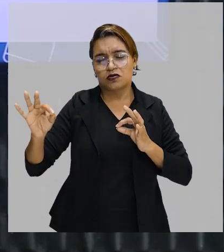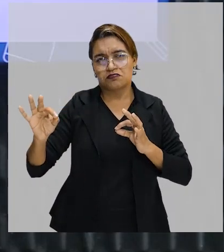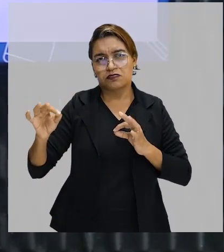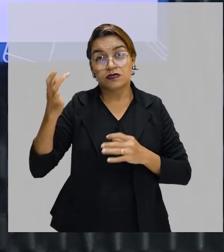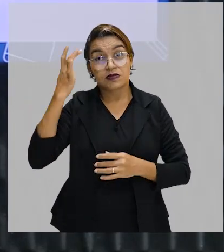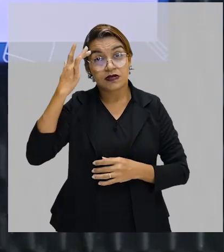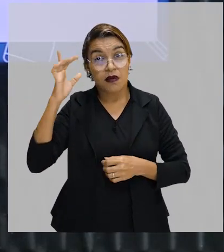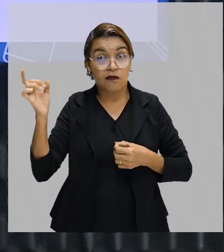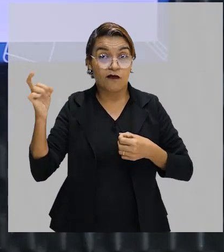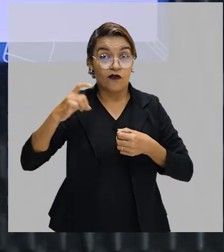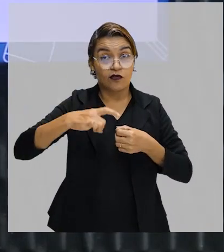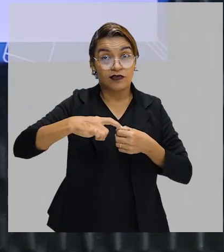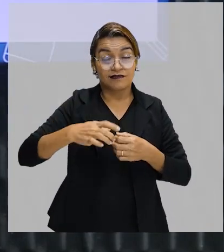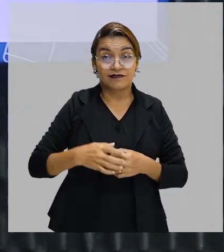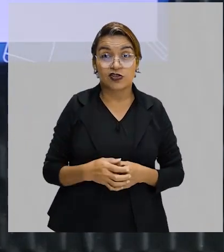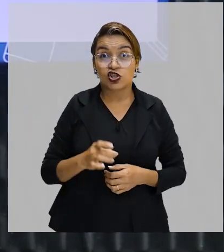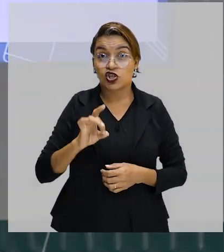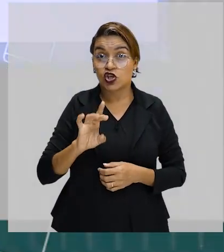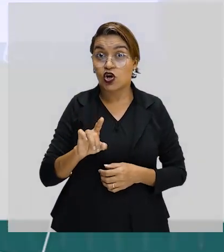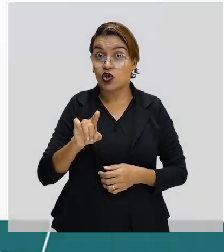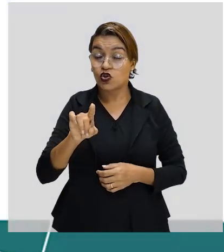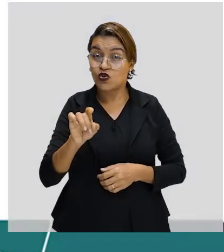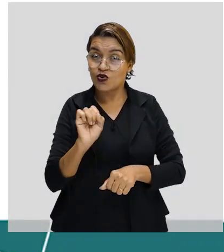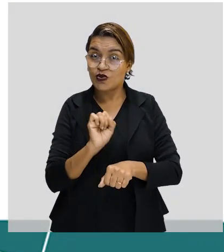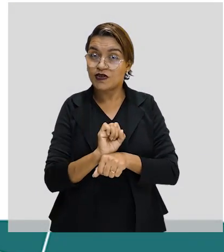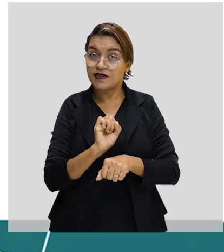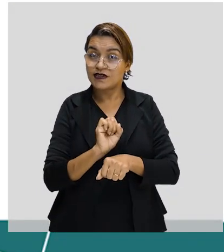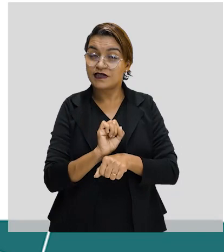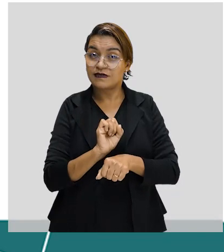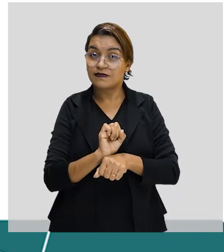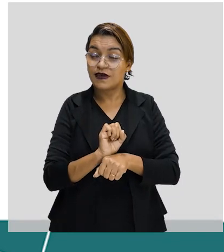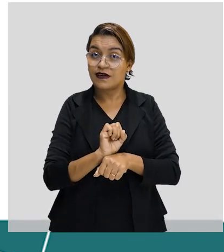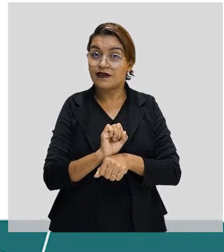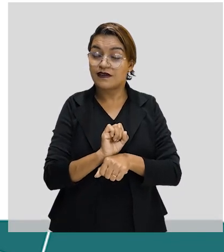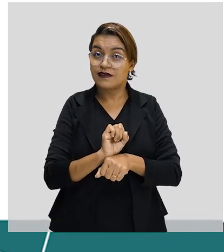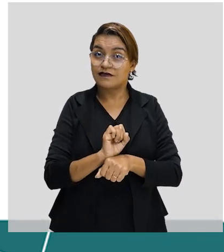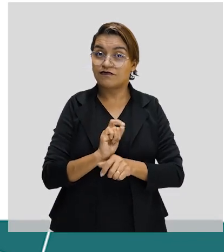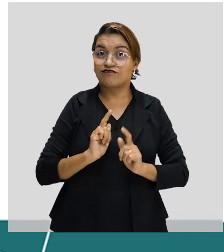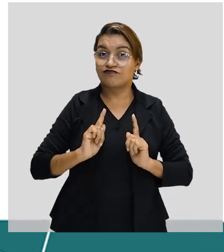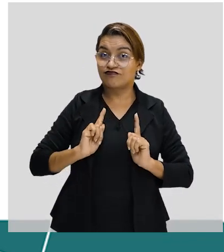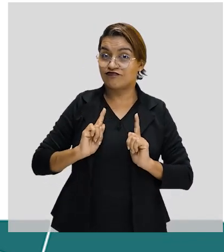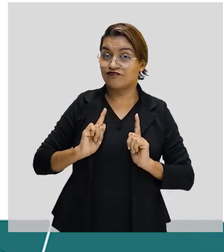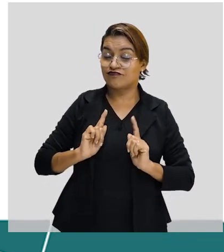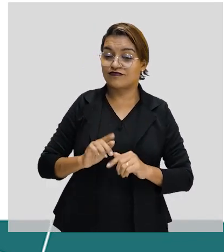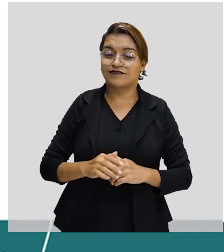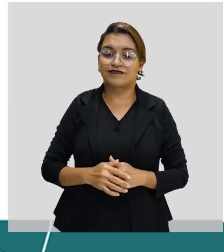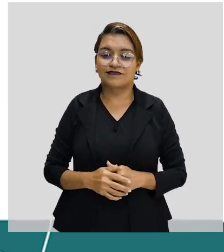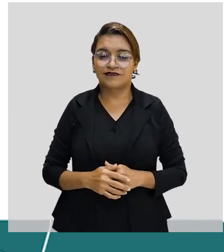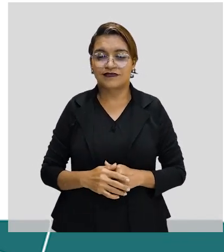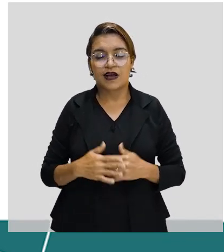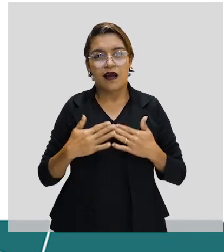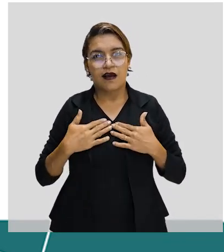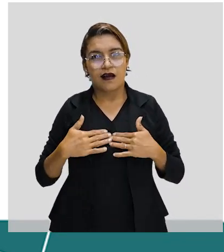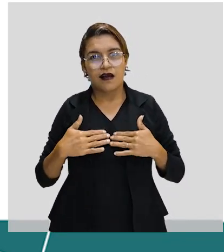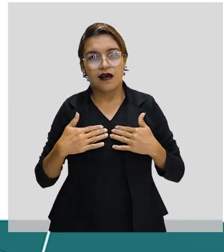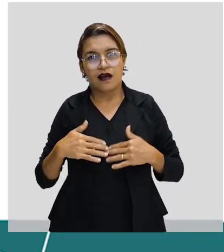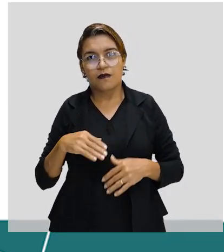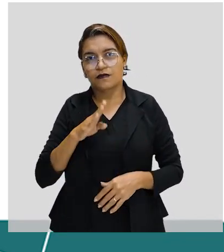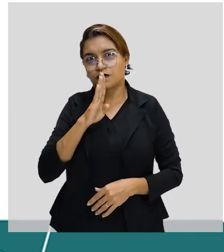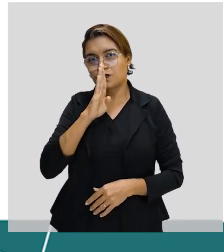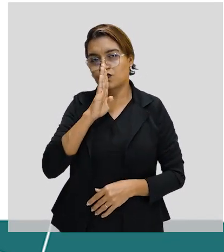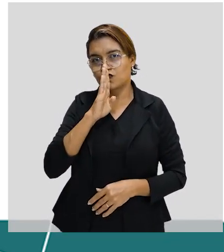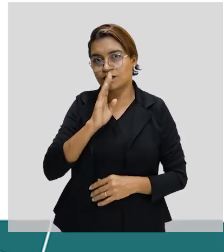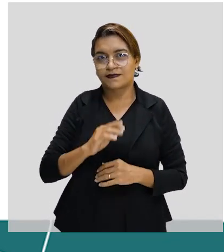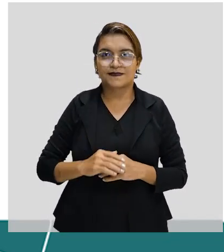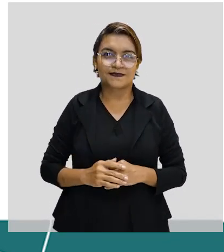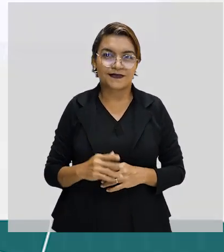iam de voltar só tu ficaste esperando mãos cruzadas no regaço bem quieta bem calada é